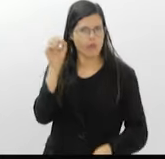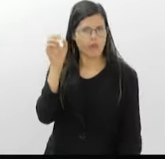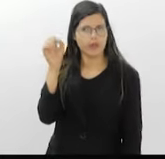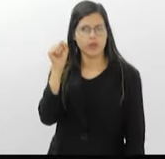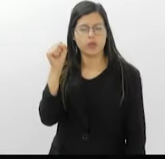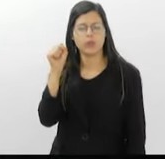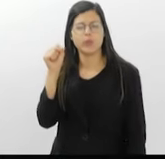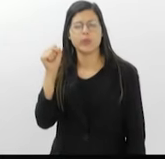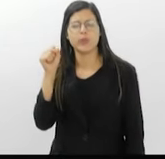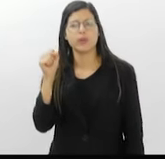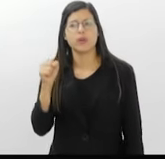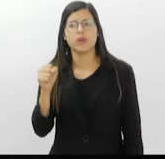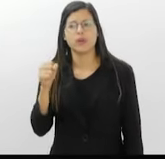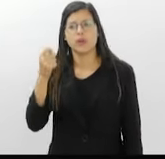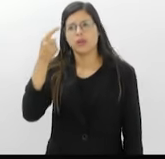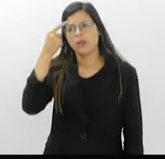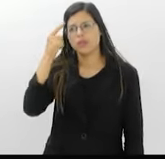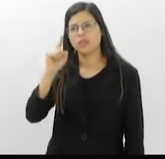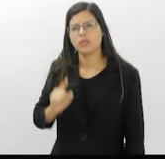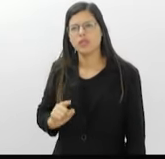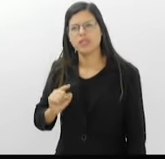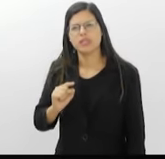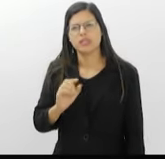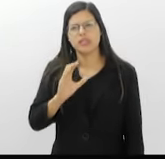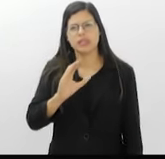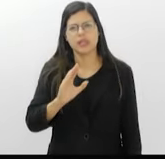né, não sei se era CBN, né,